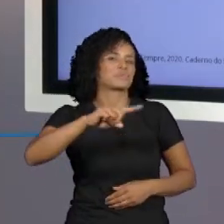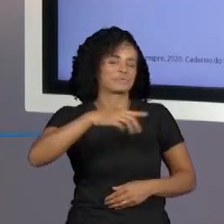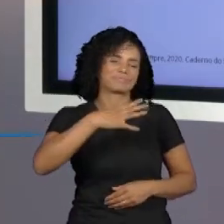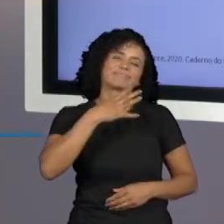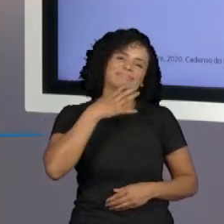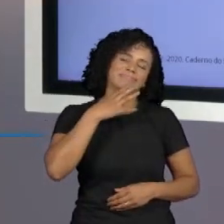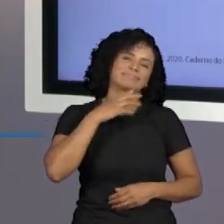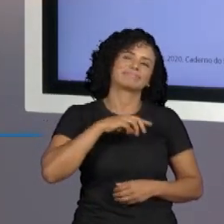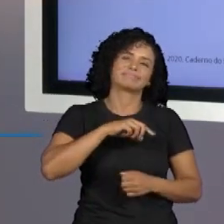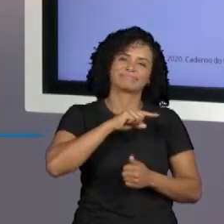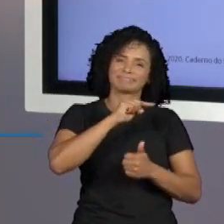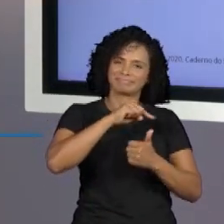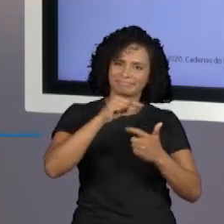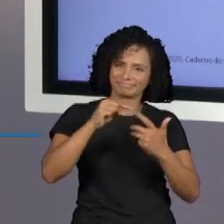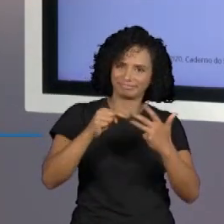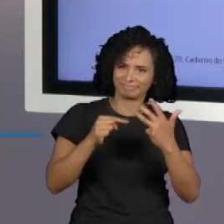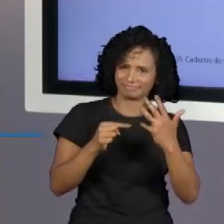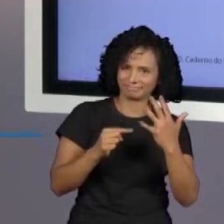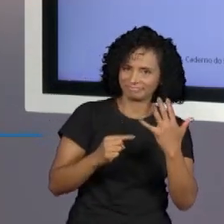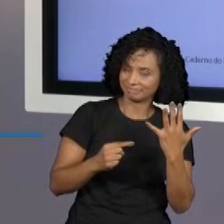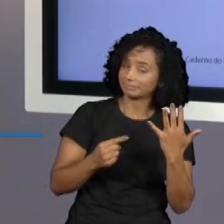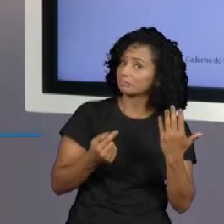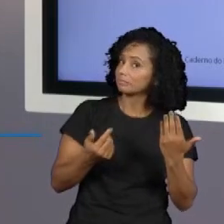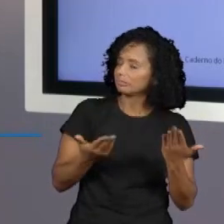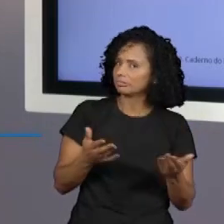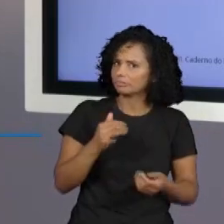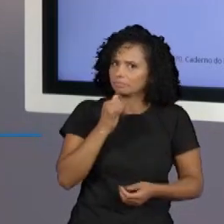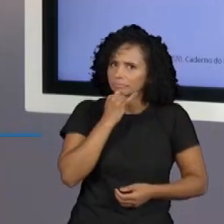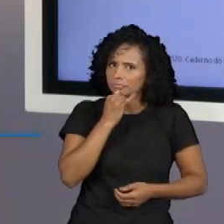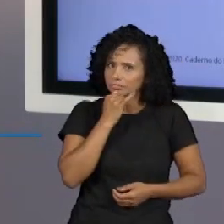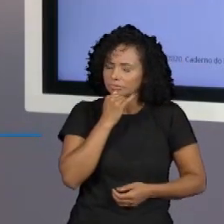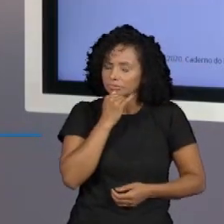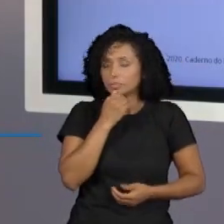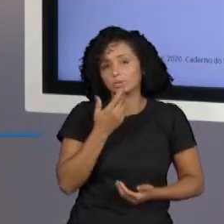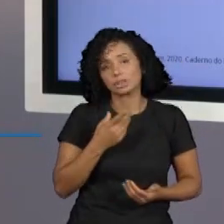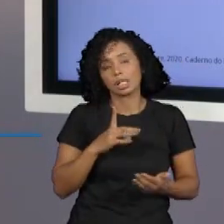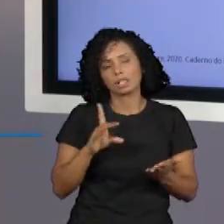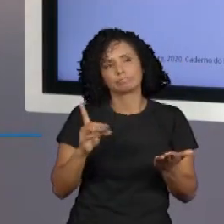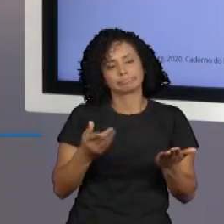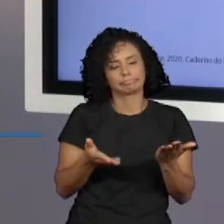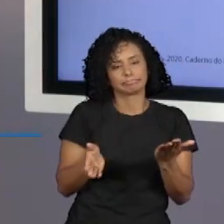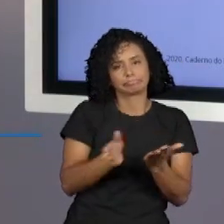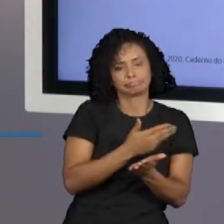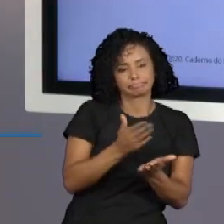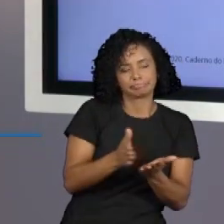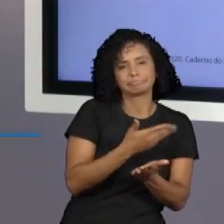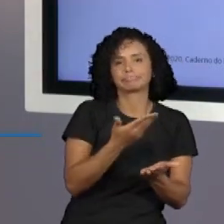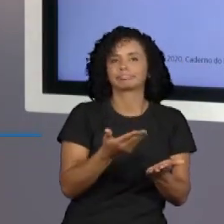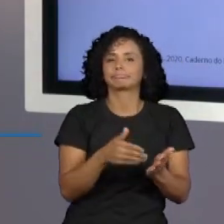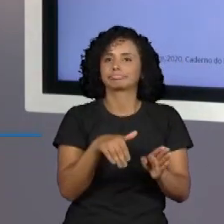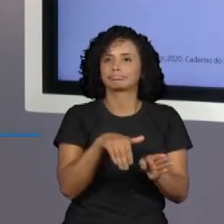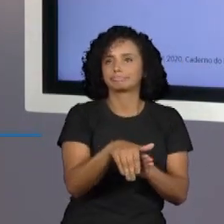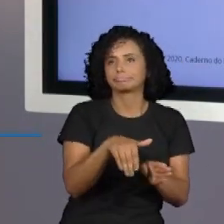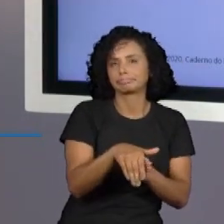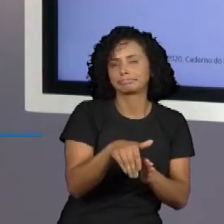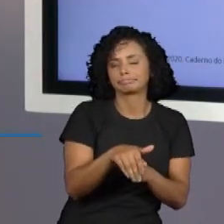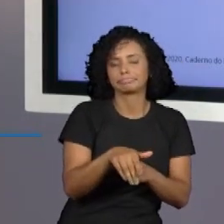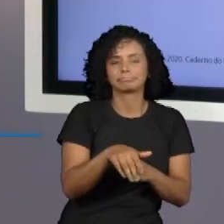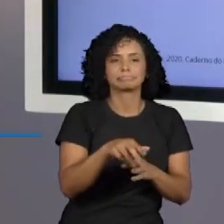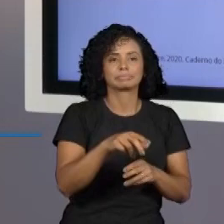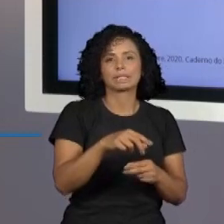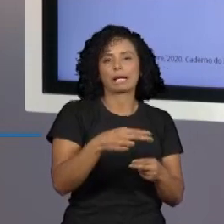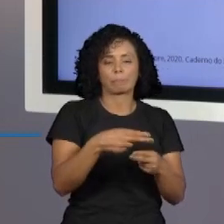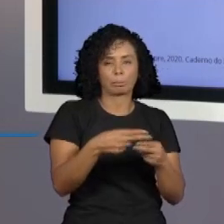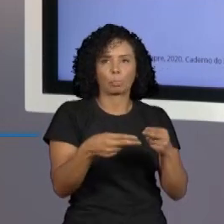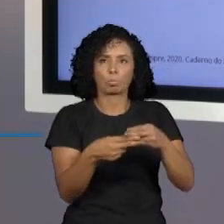pensado em vários outros. Por exemplo, manual de instrução de montagem, preparo